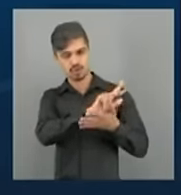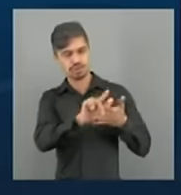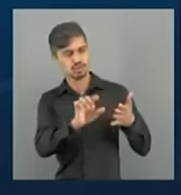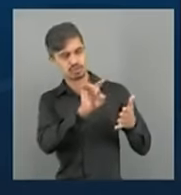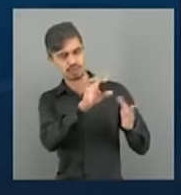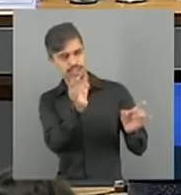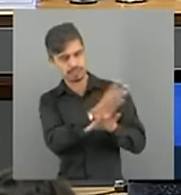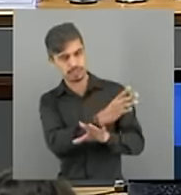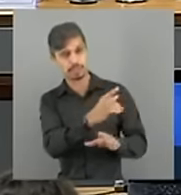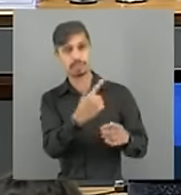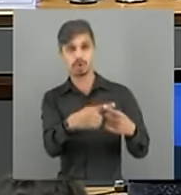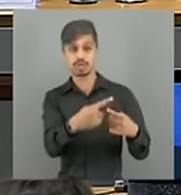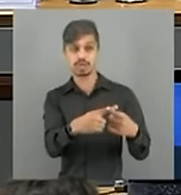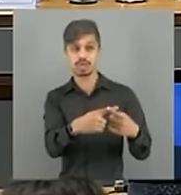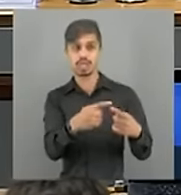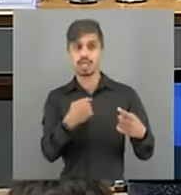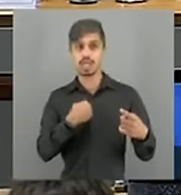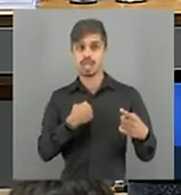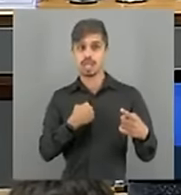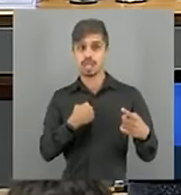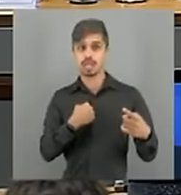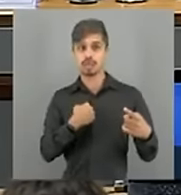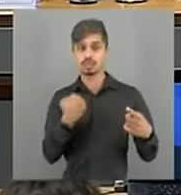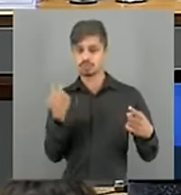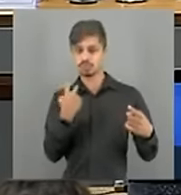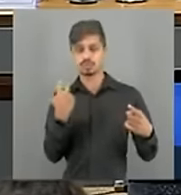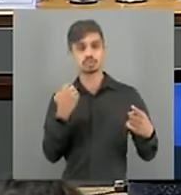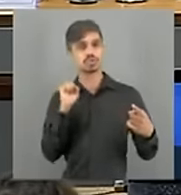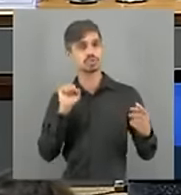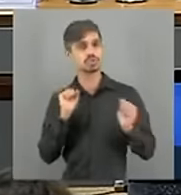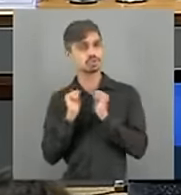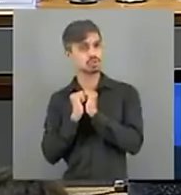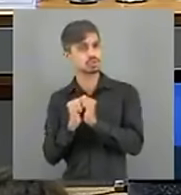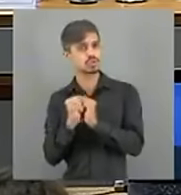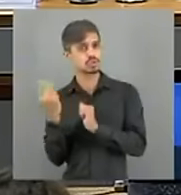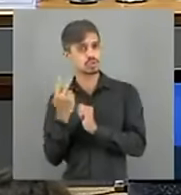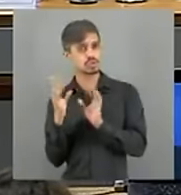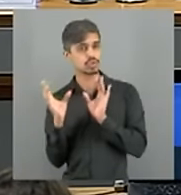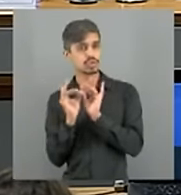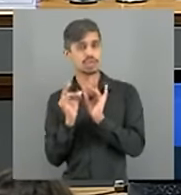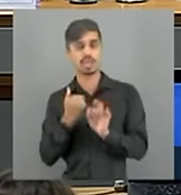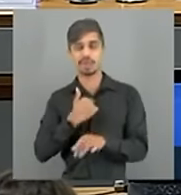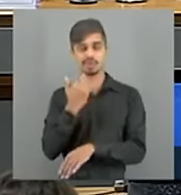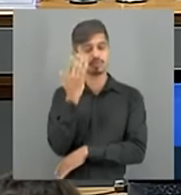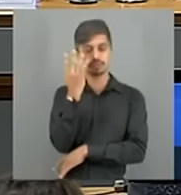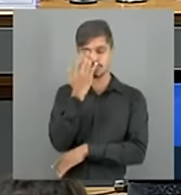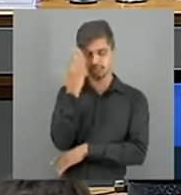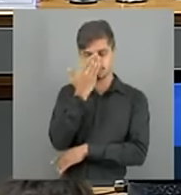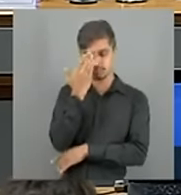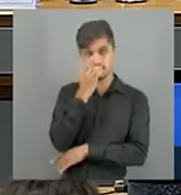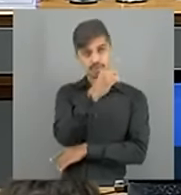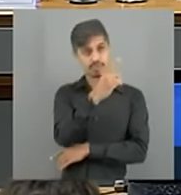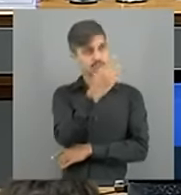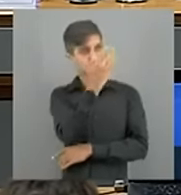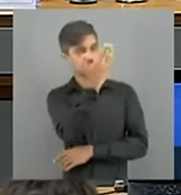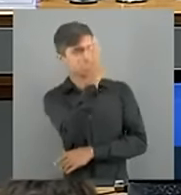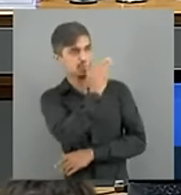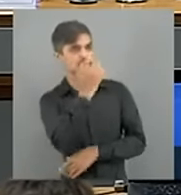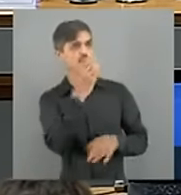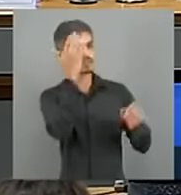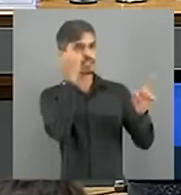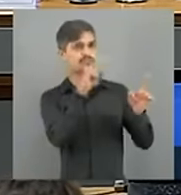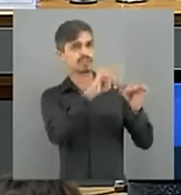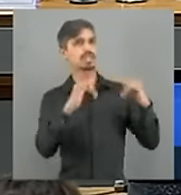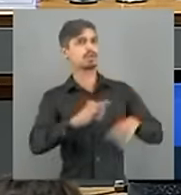concluindo, eu estava aqui do lado dele, né? E lado a lado, sim, eu não enxergo. Você, por exemplo, eu não enxergo, eu só sei que você é